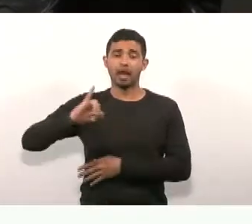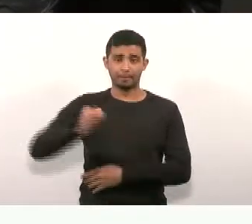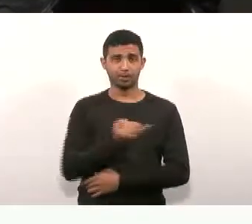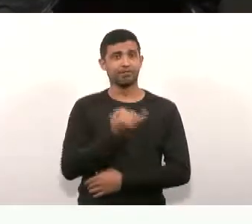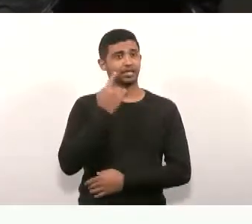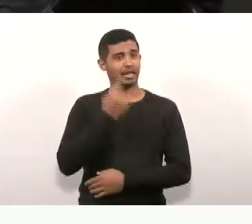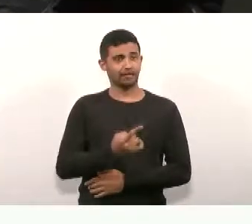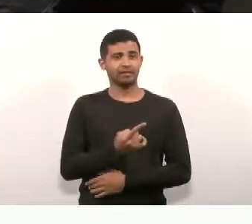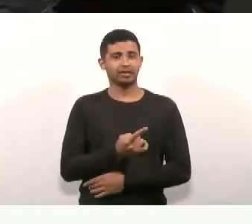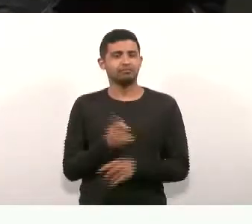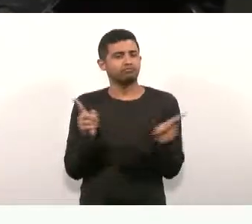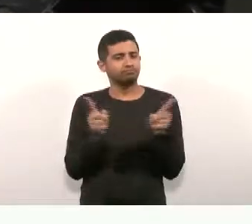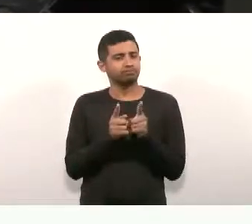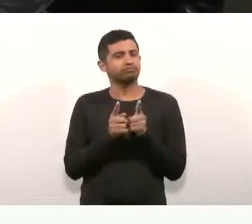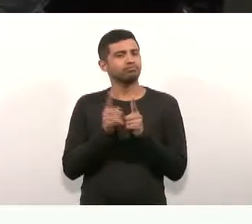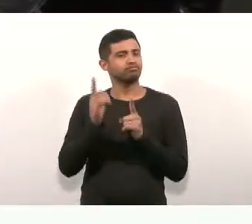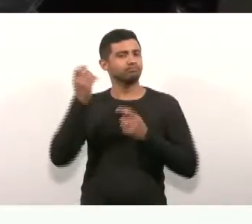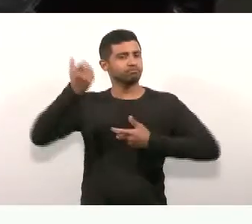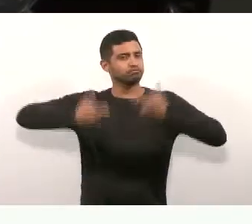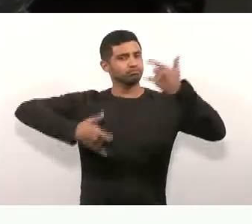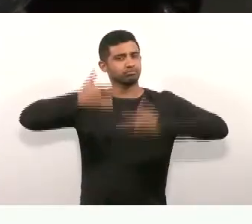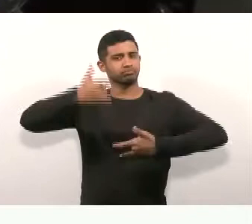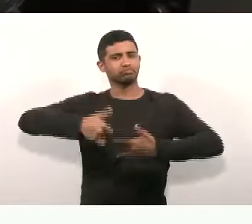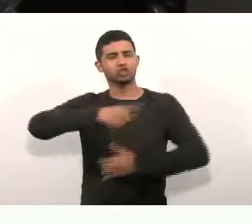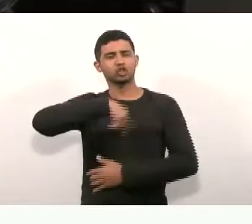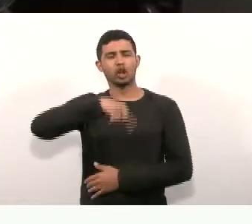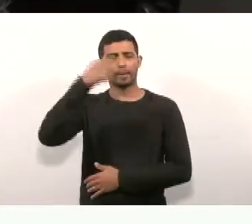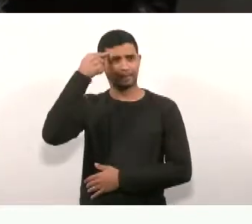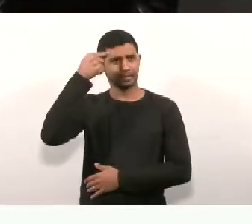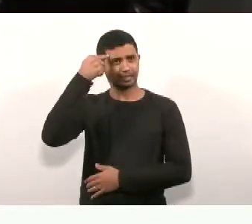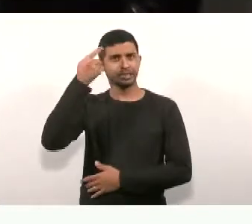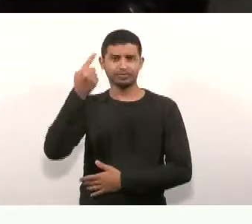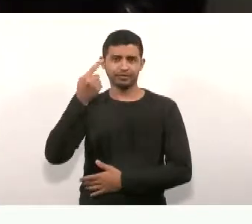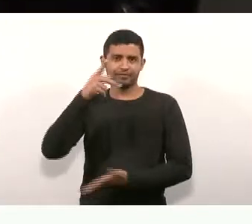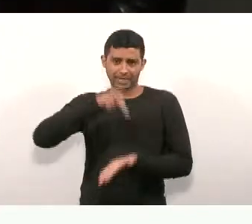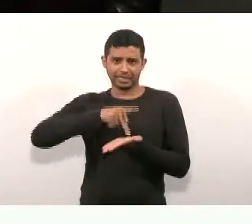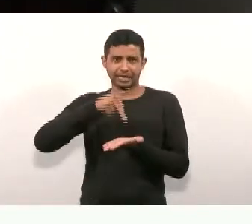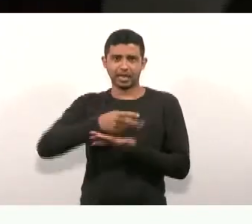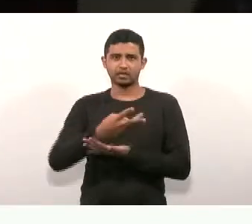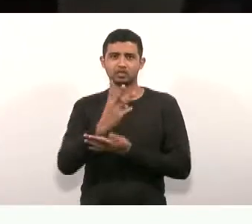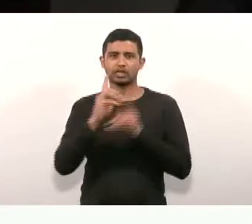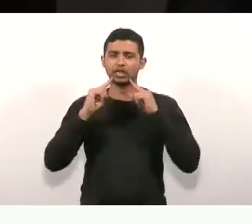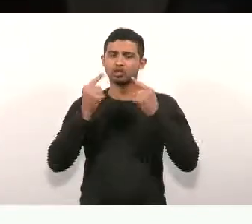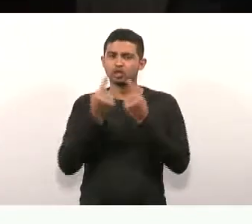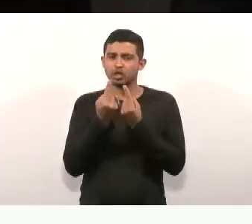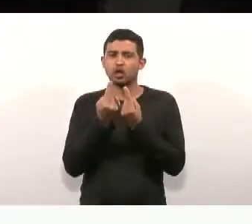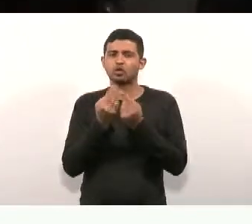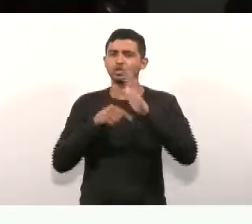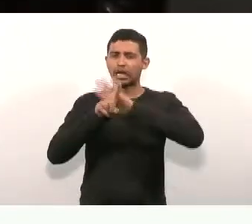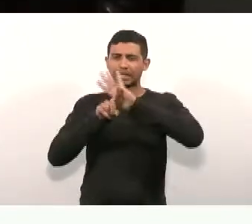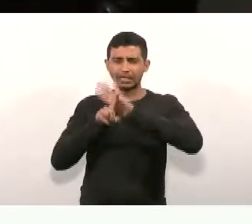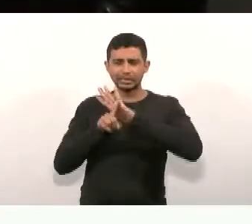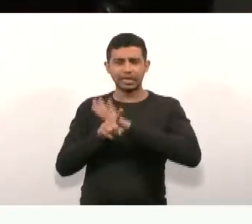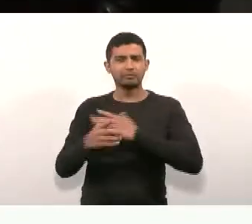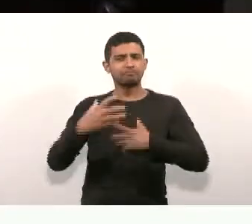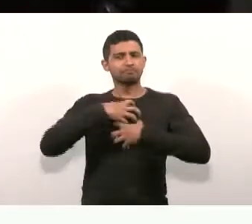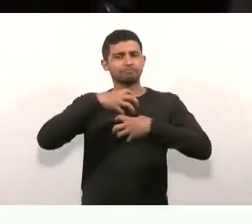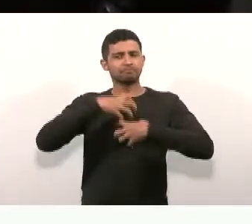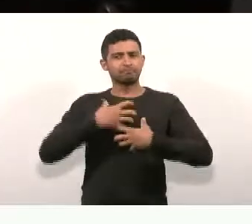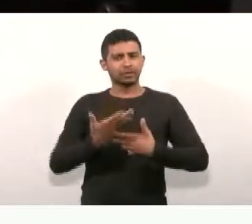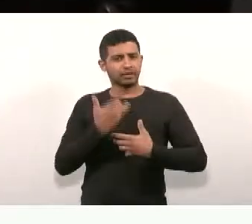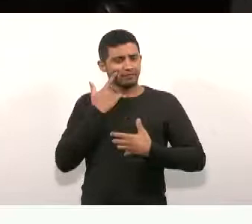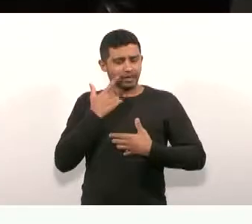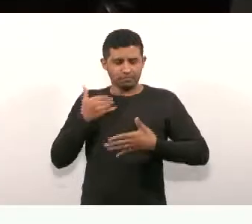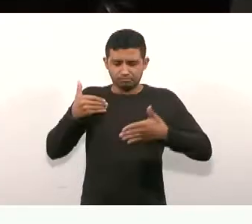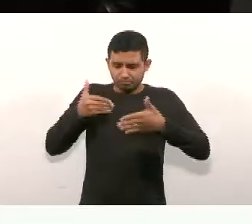essa breve explicação, deputado Jair, a ideia é que realmente foram 3 audiências públicas que analisaram o impacto a curto prazo no entorno